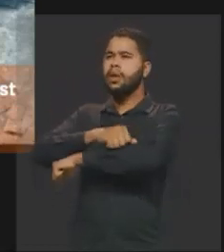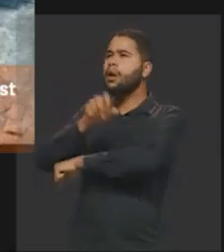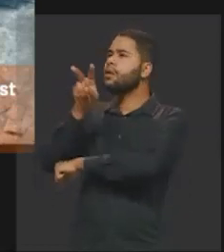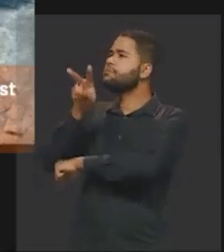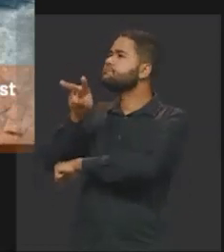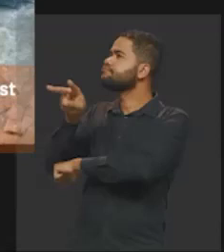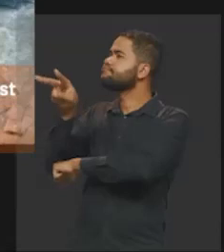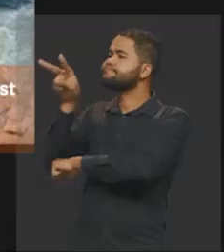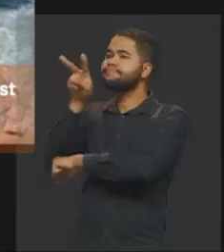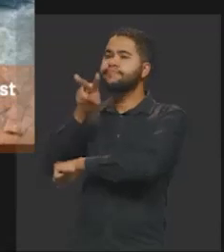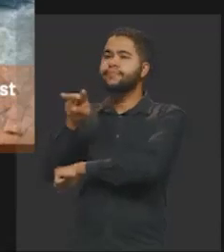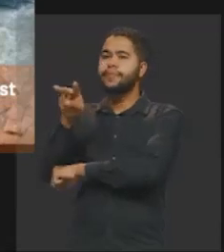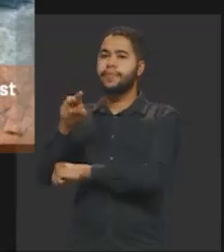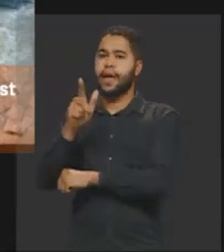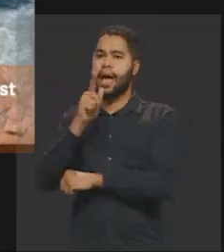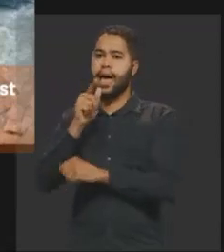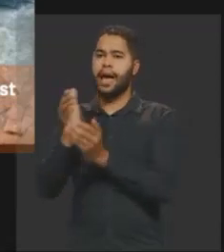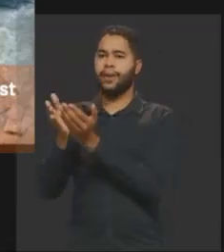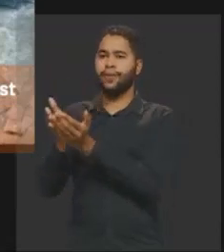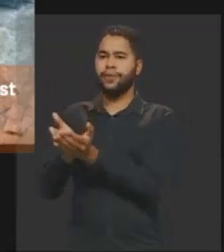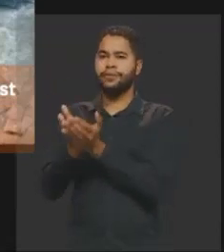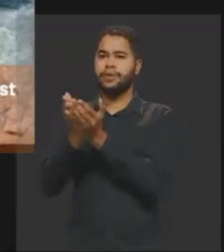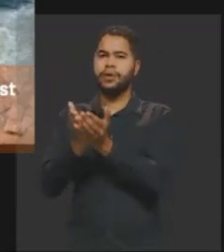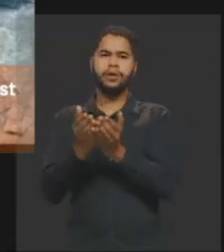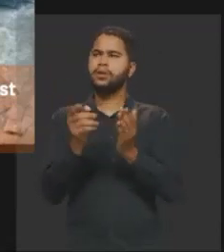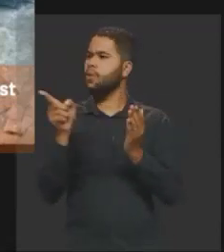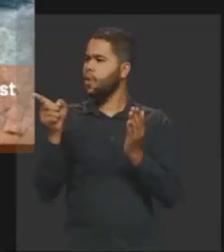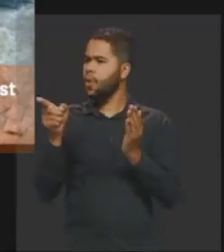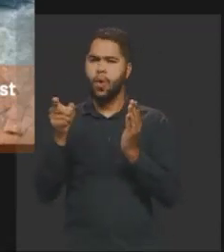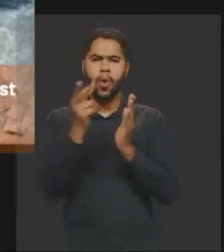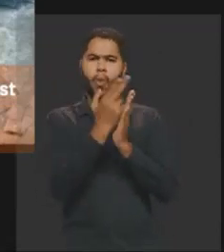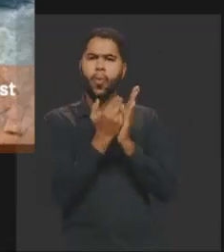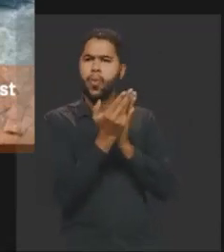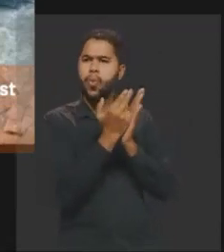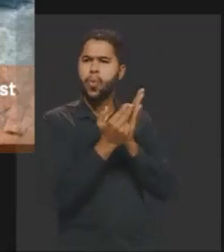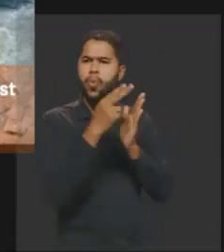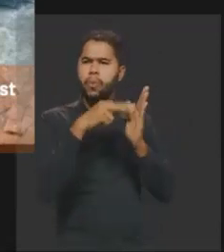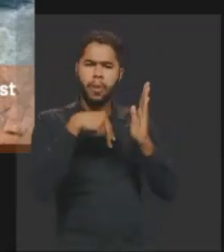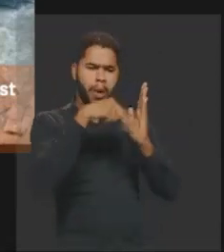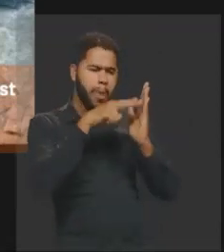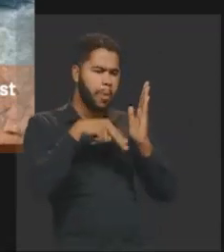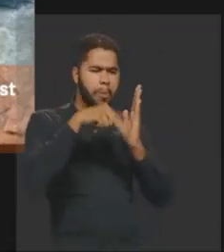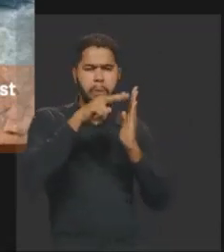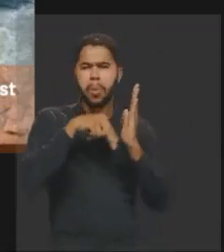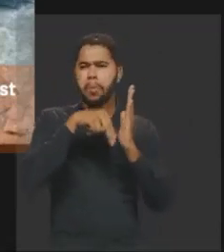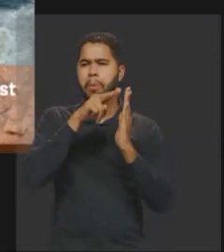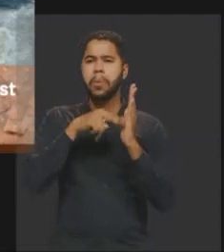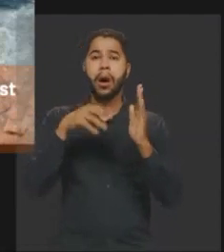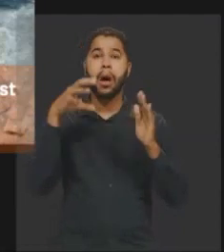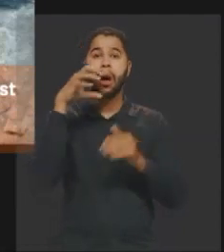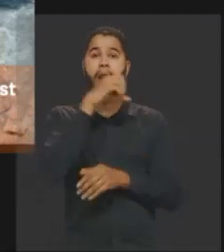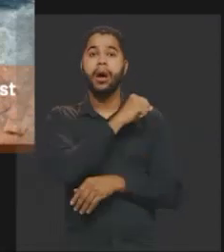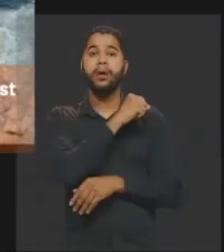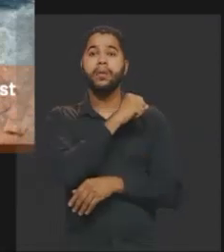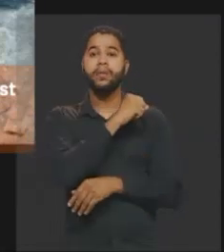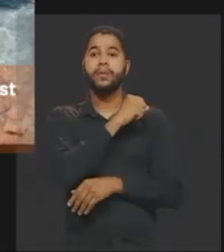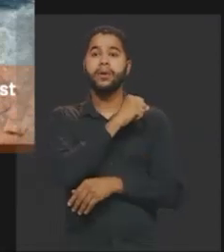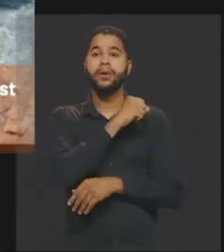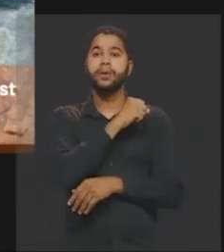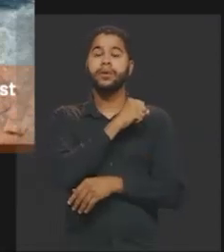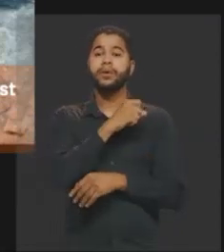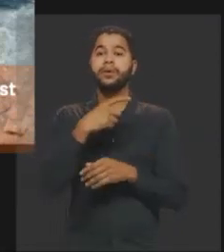é na França, e pintou a pintura rápida. Então, por ser uma pintura rápida, ela pega